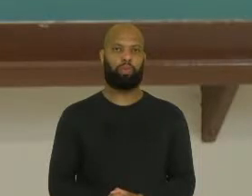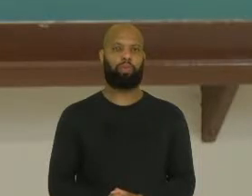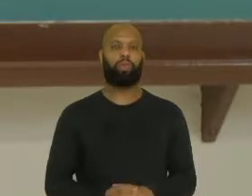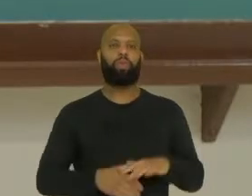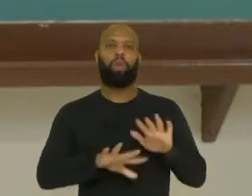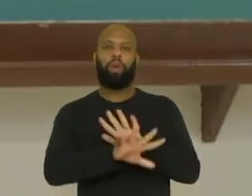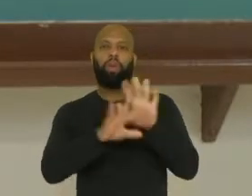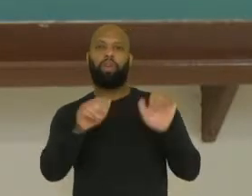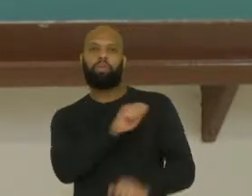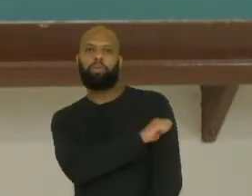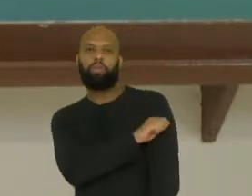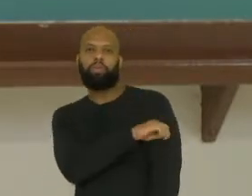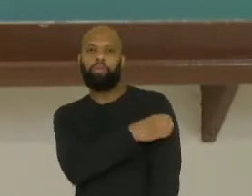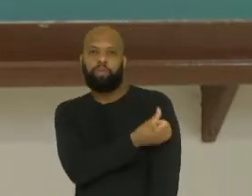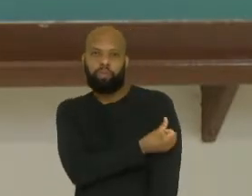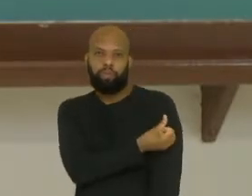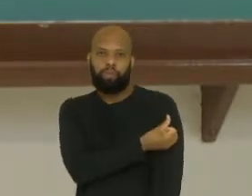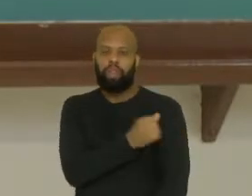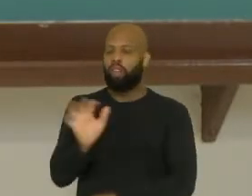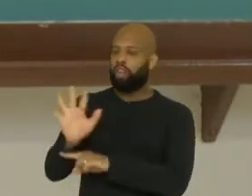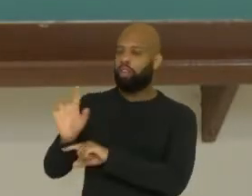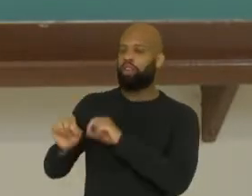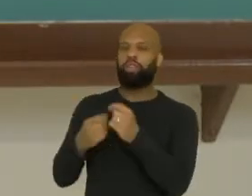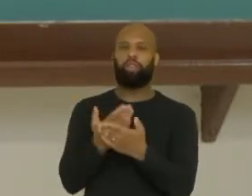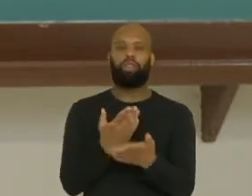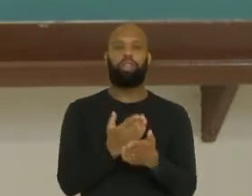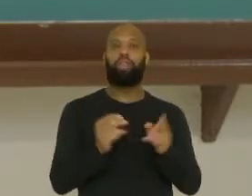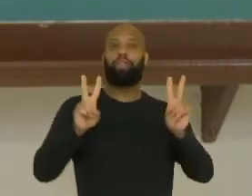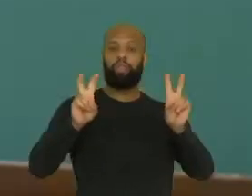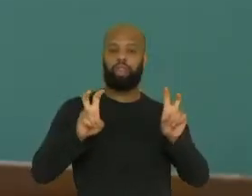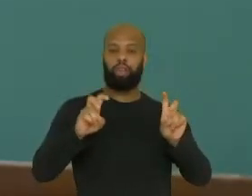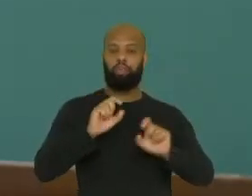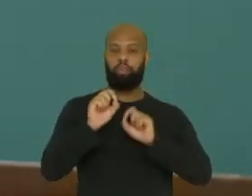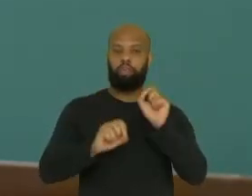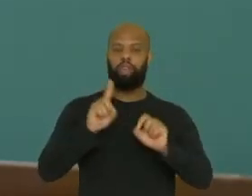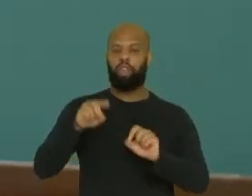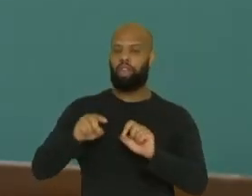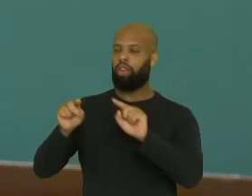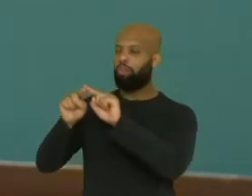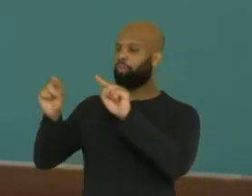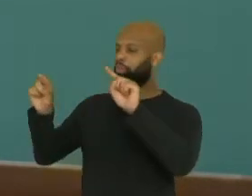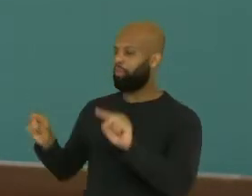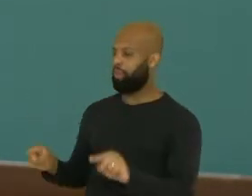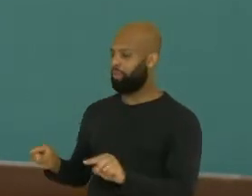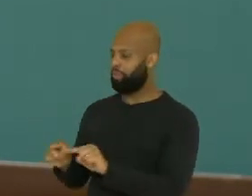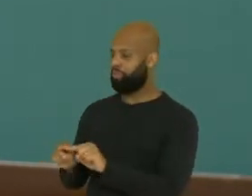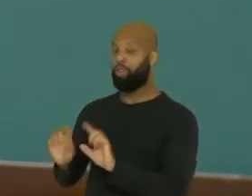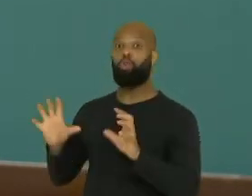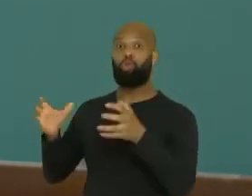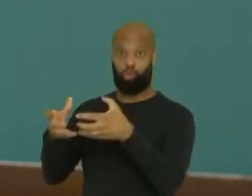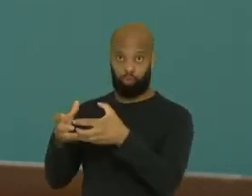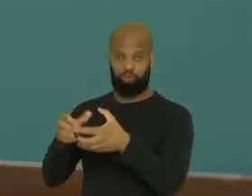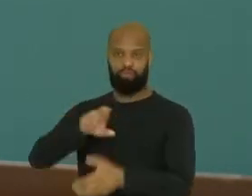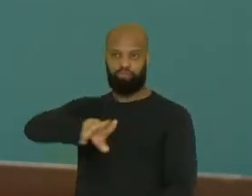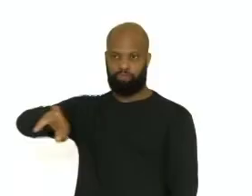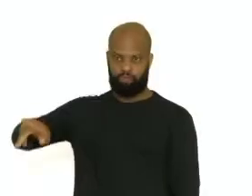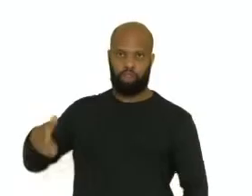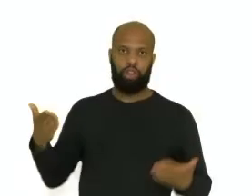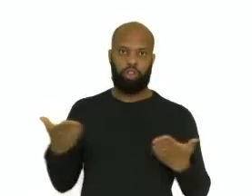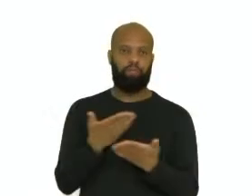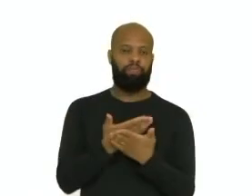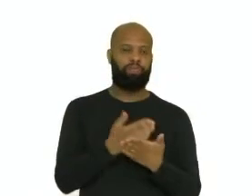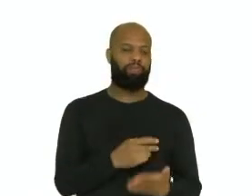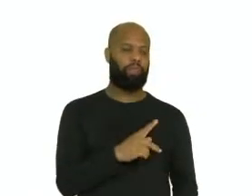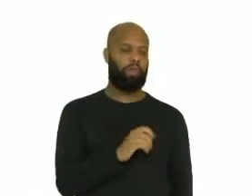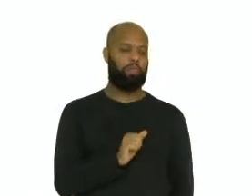Olá estudante do 6º ano nesse vídeo nós vamos falar sobre os quadriláteros vamos começar falando então sobre